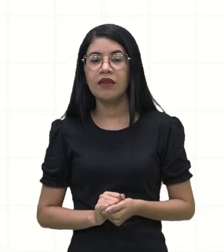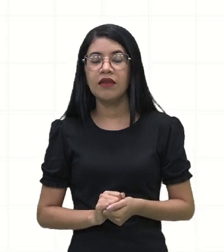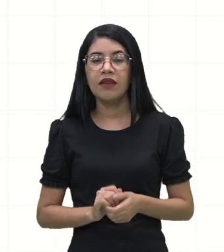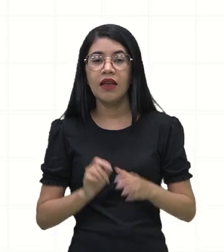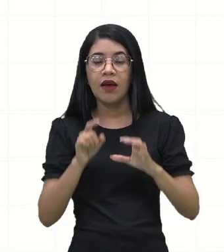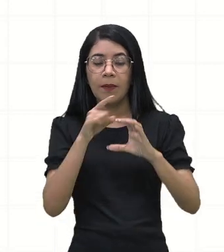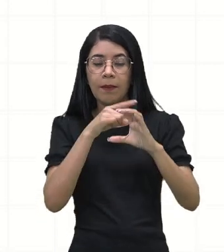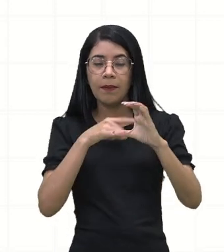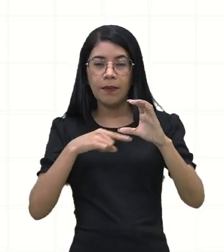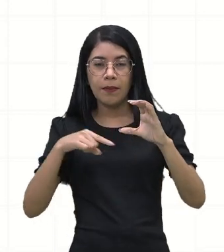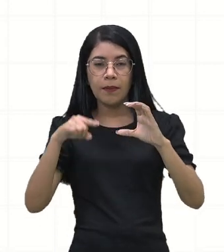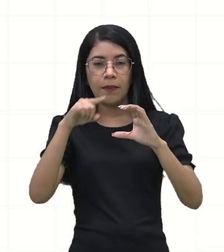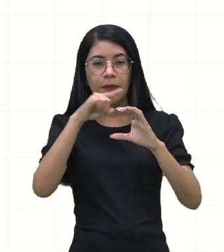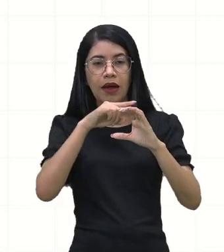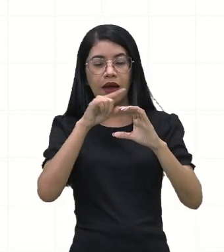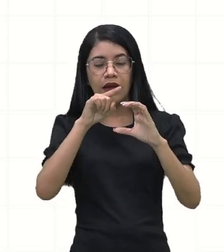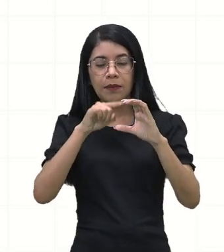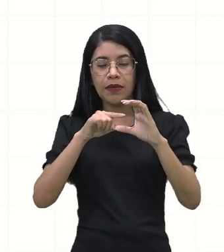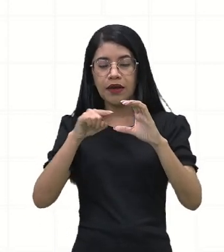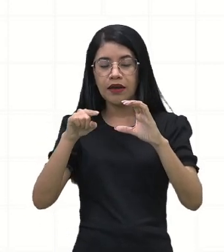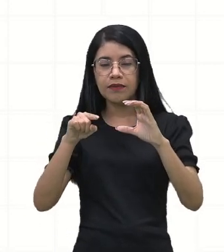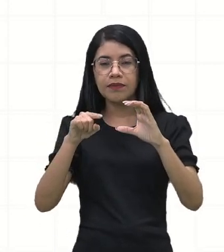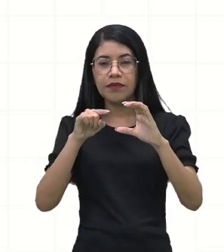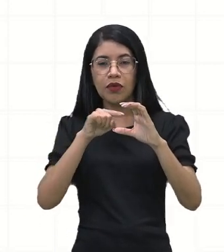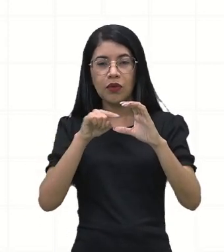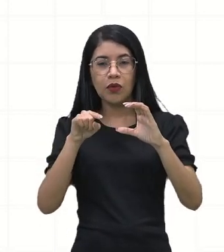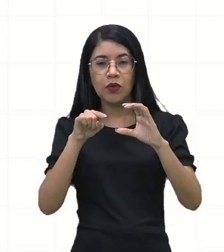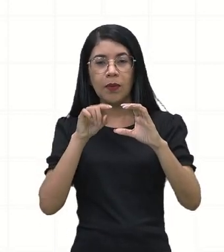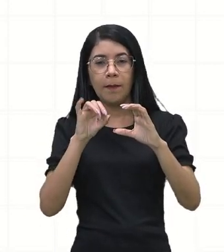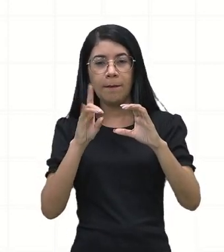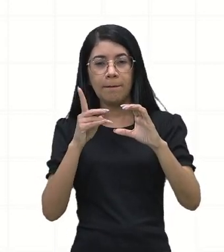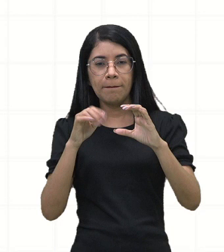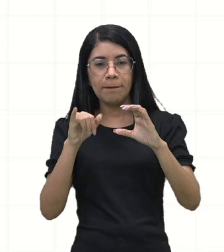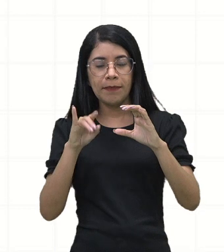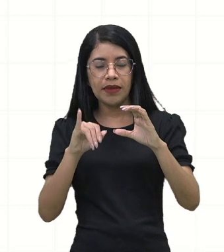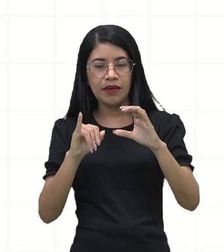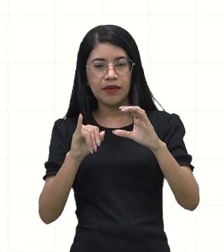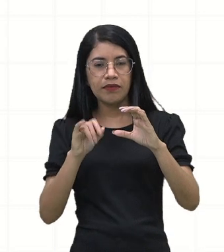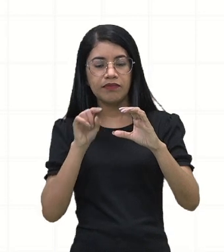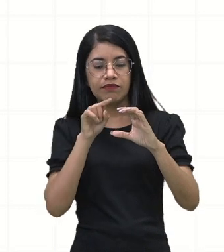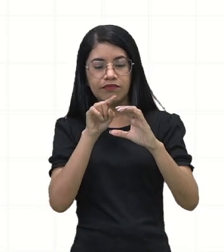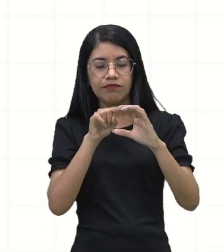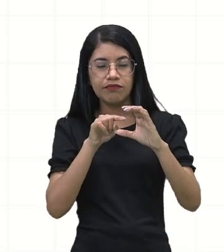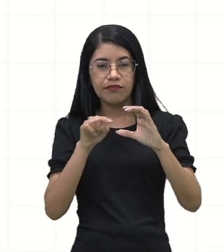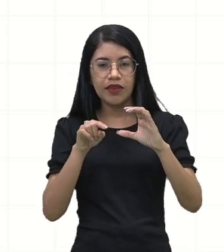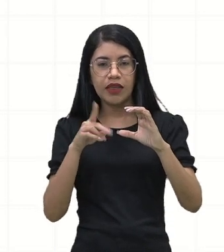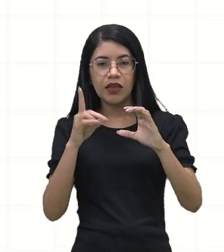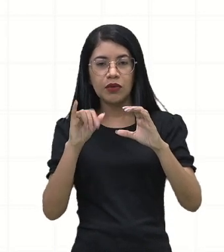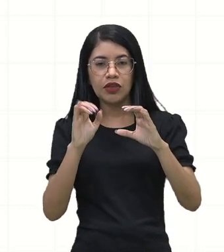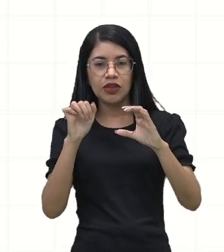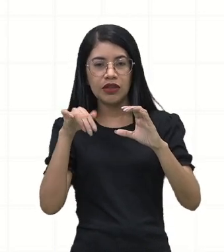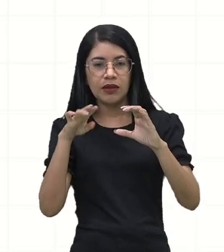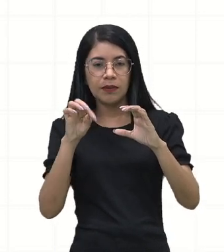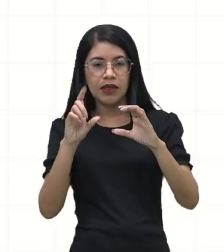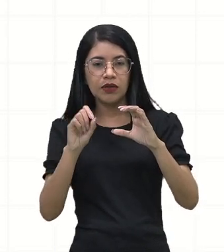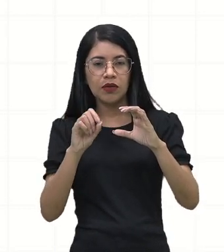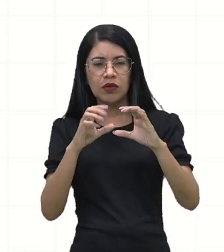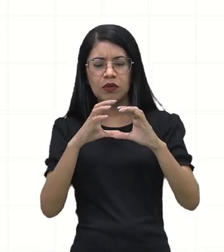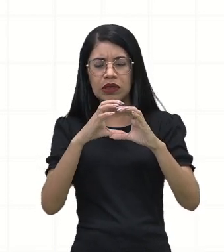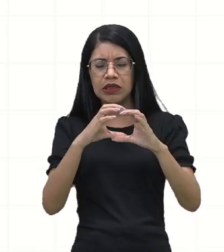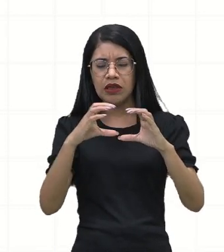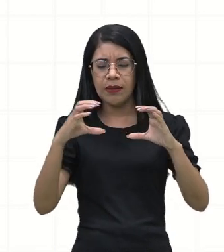diferentes círculos e calcular essa razão, tá? Então, você pode medir